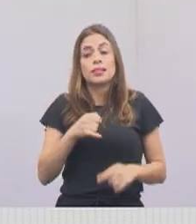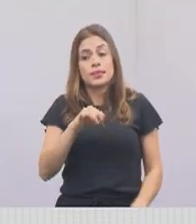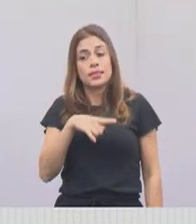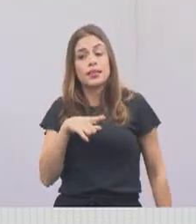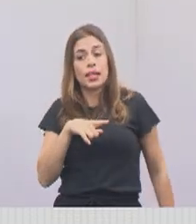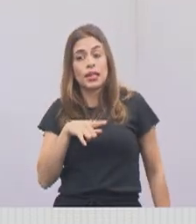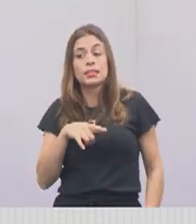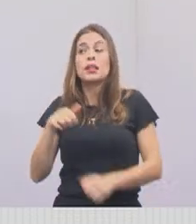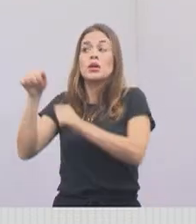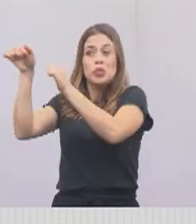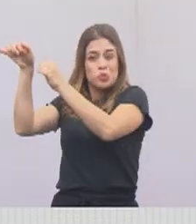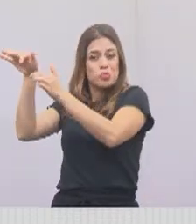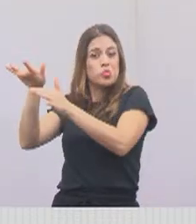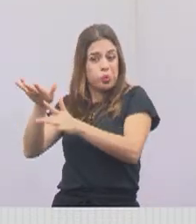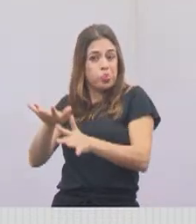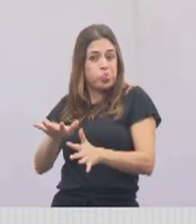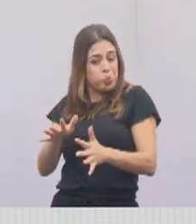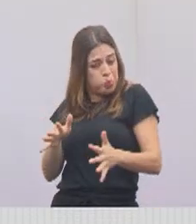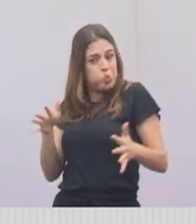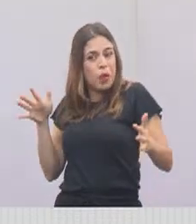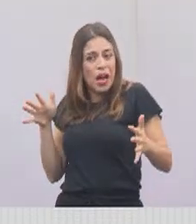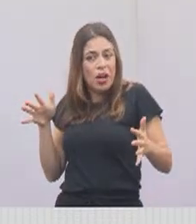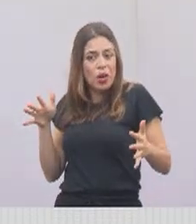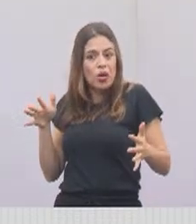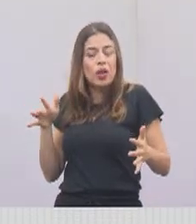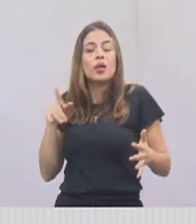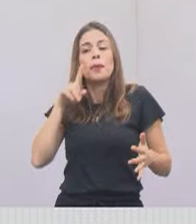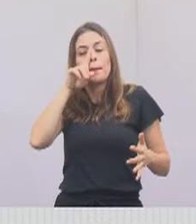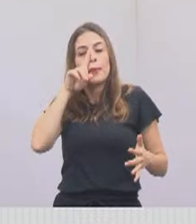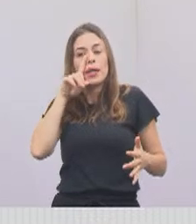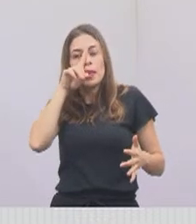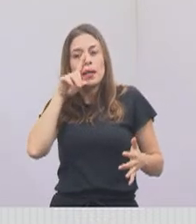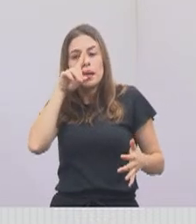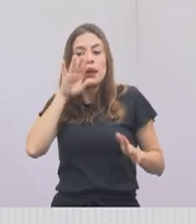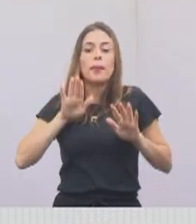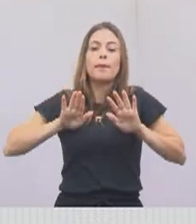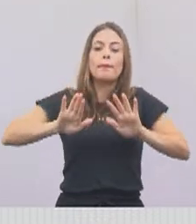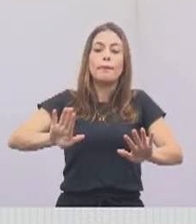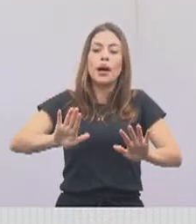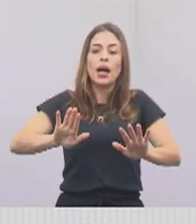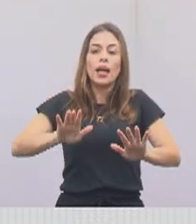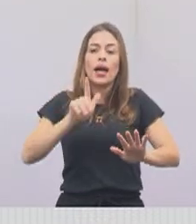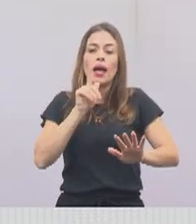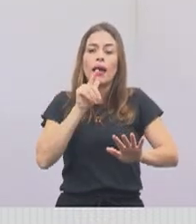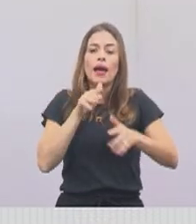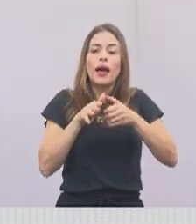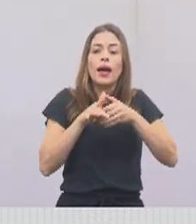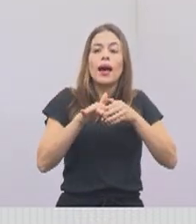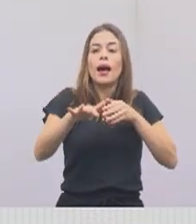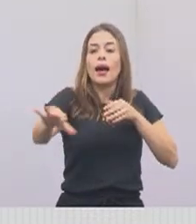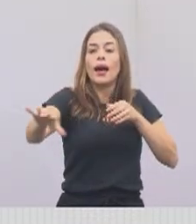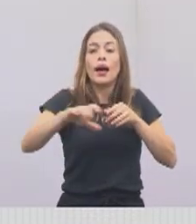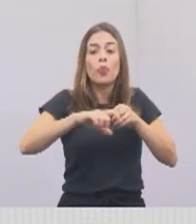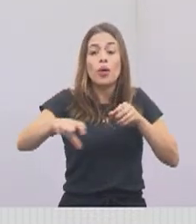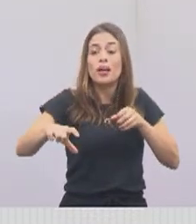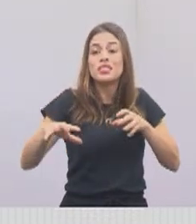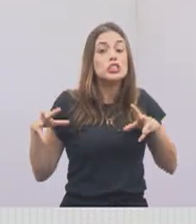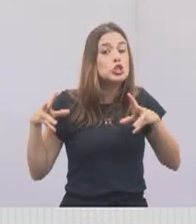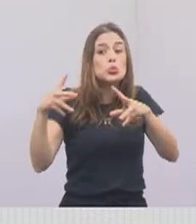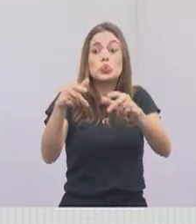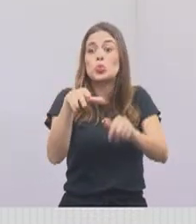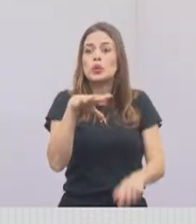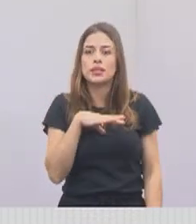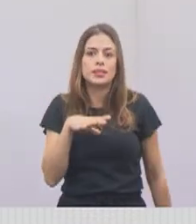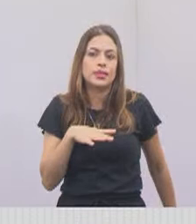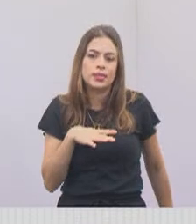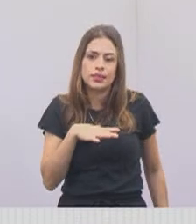um deslizamento maior, corre o risco de paralisar o abastecimento de água do município. Então, a gente